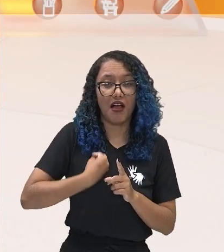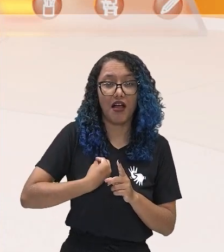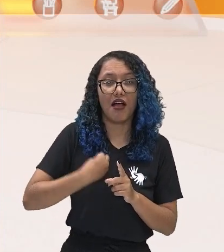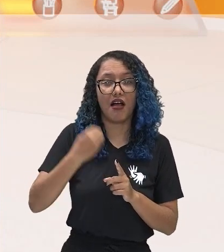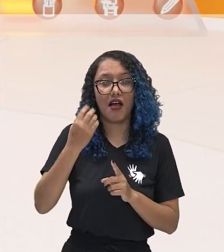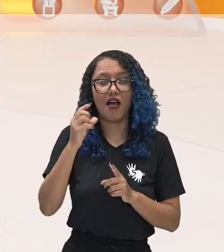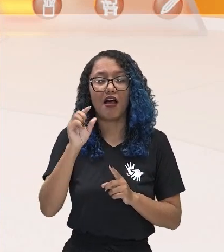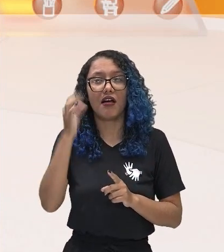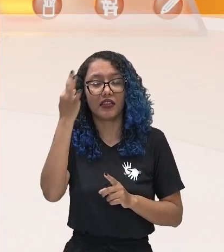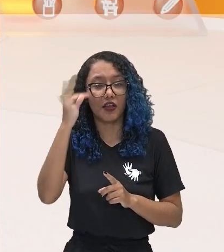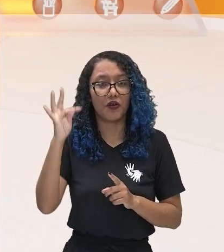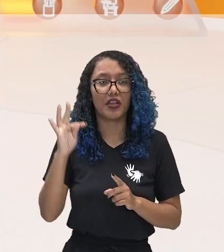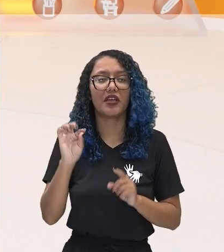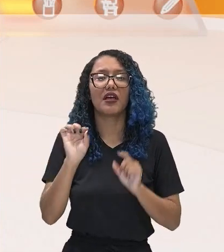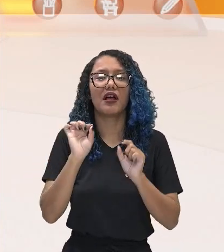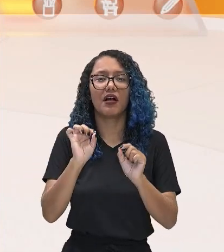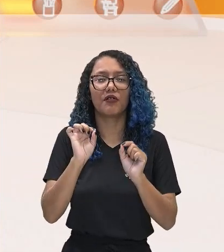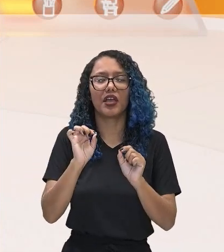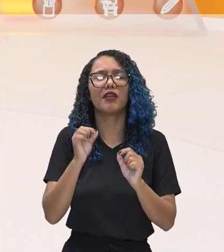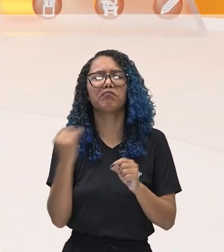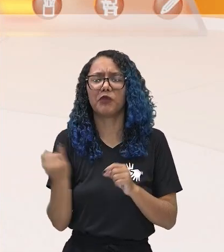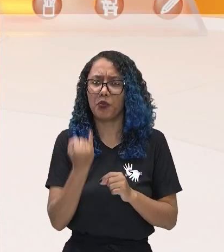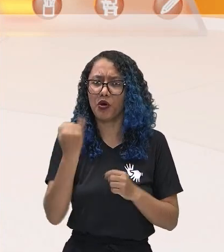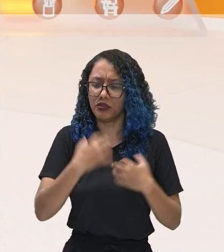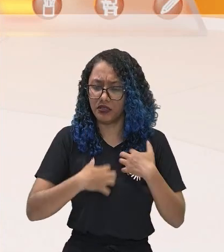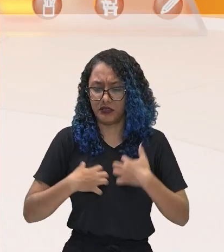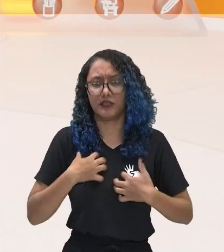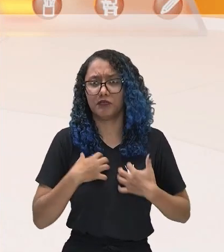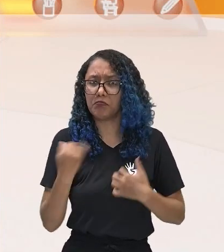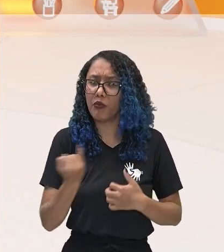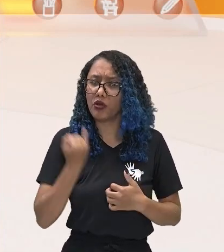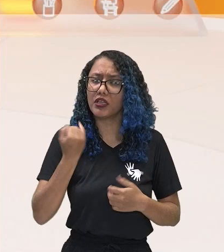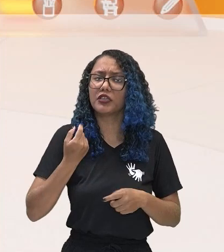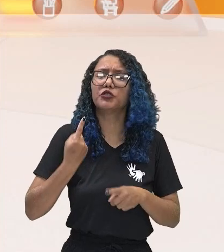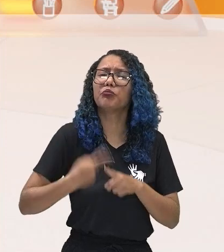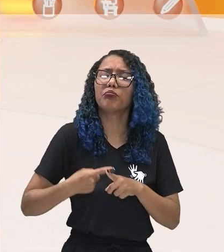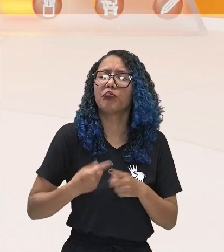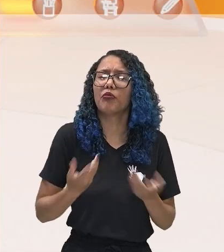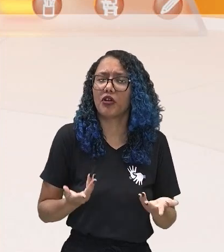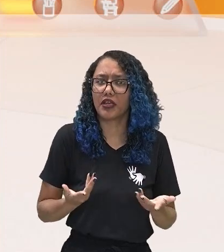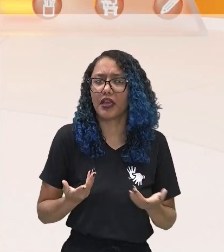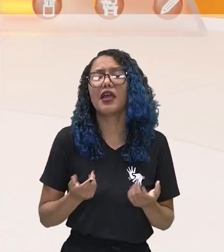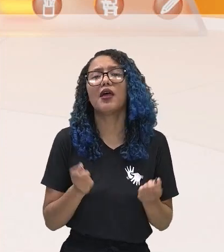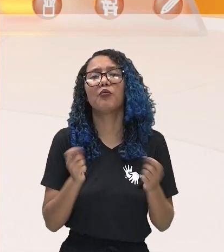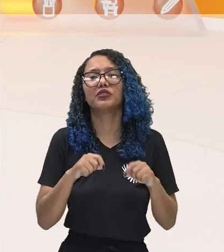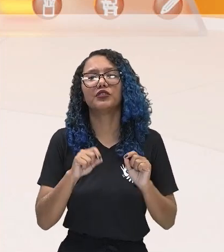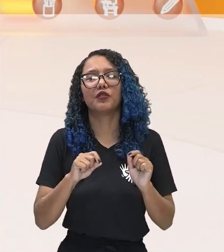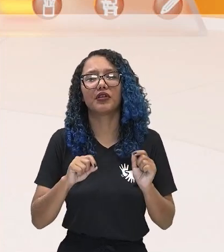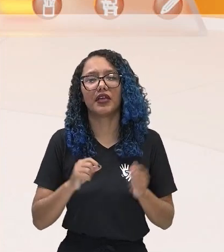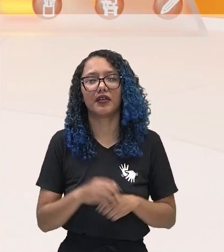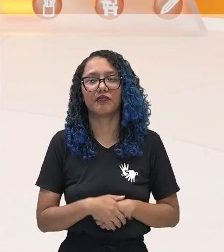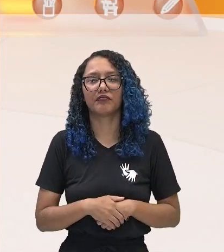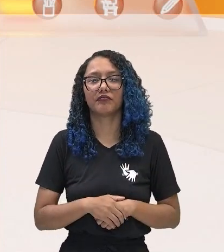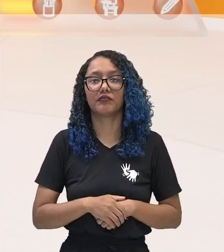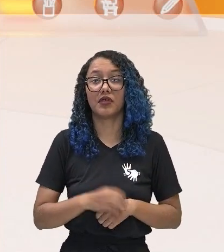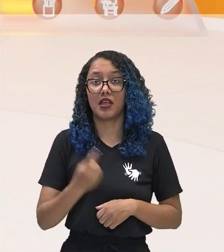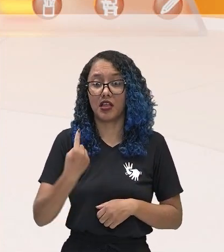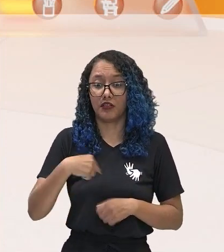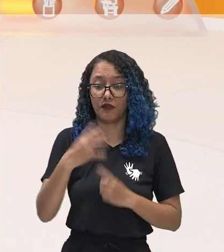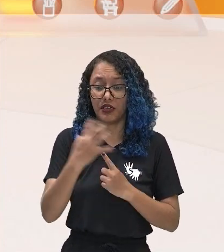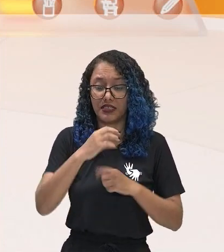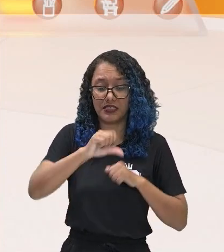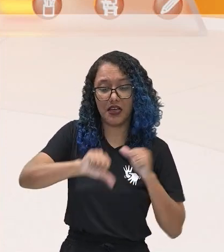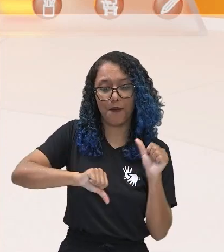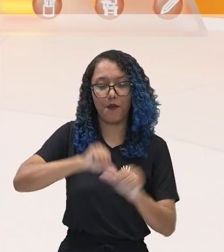Por quê? Porque a angústia ela vai tirar a gente, né, daquela nossa zona de conforto. Isso é